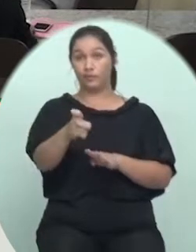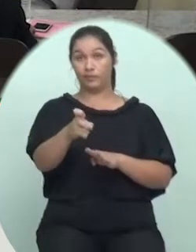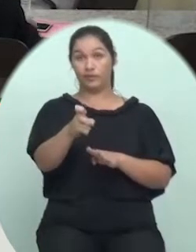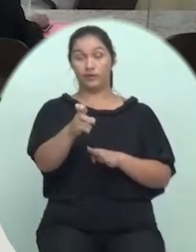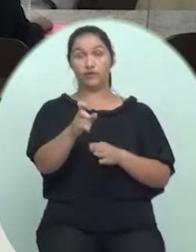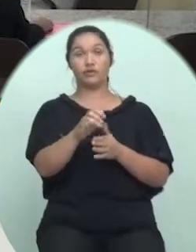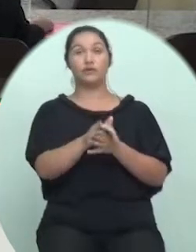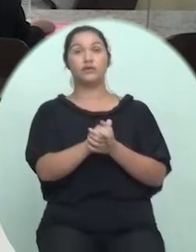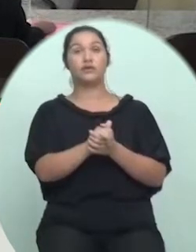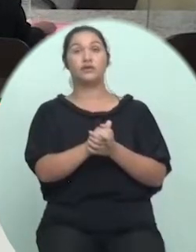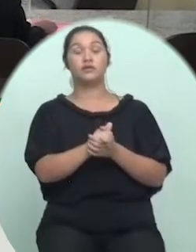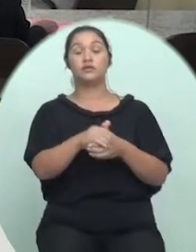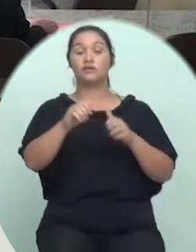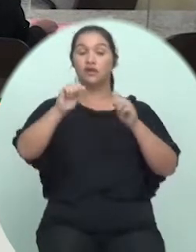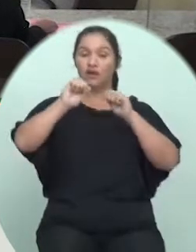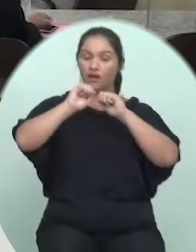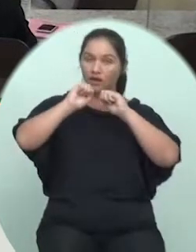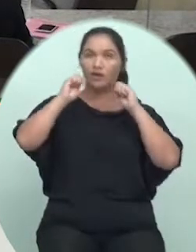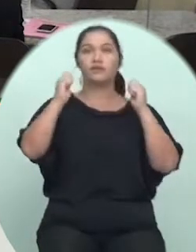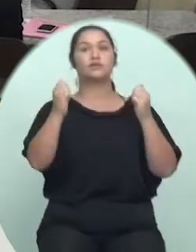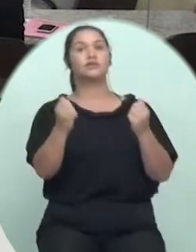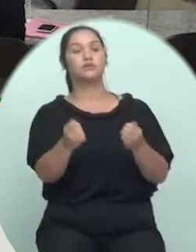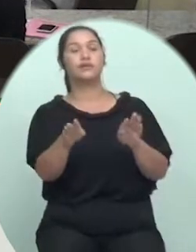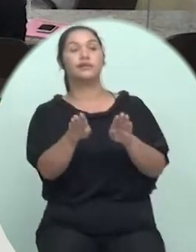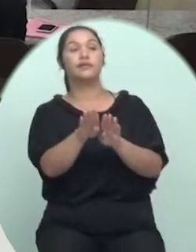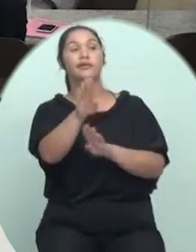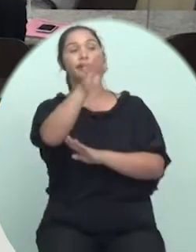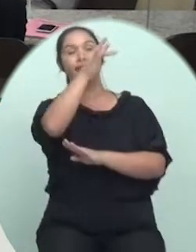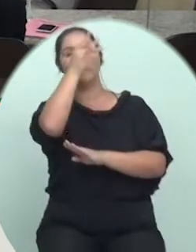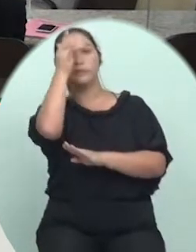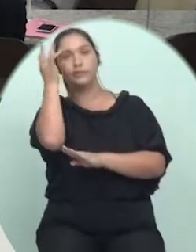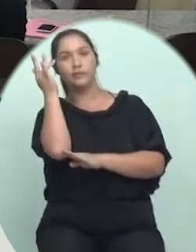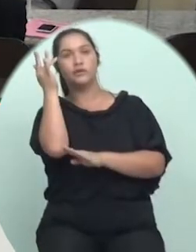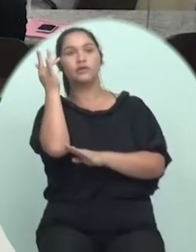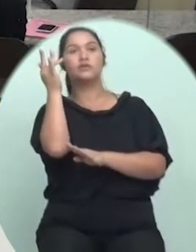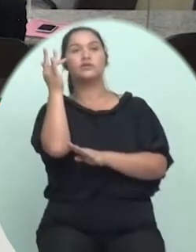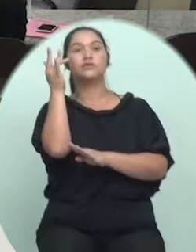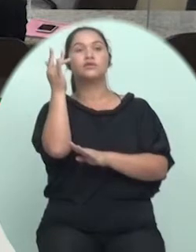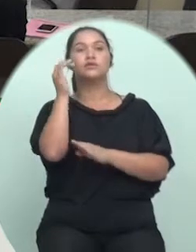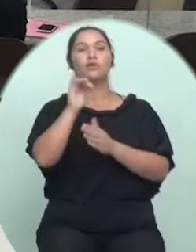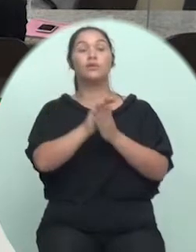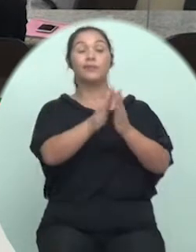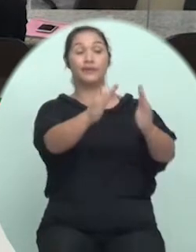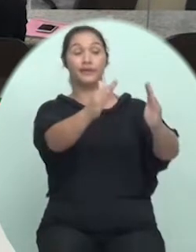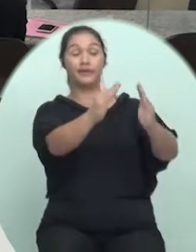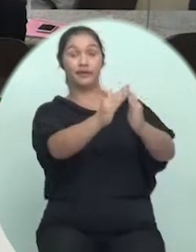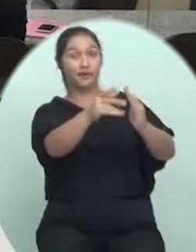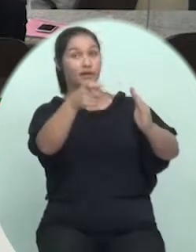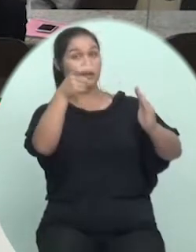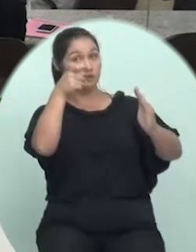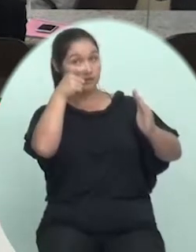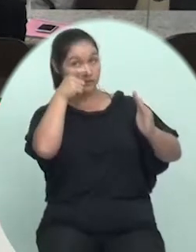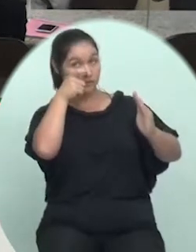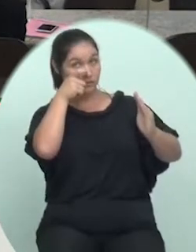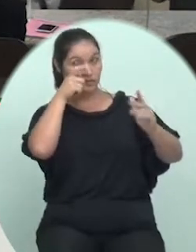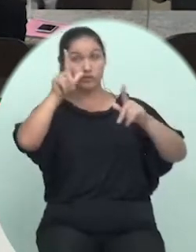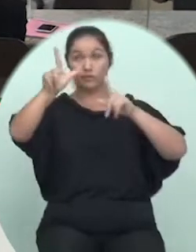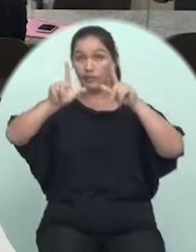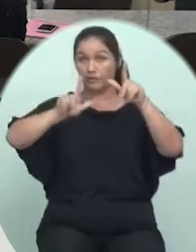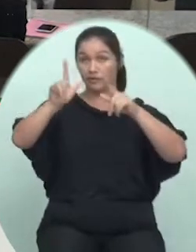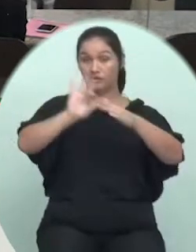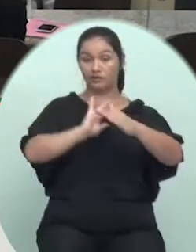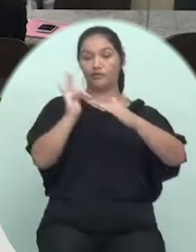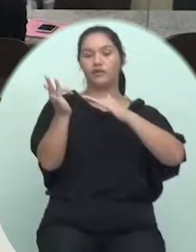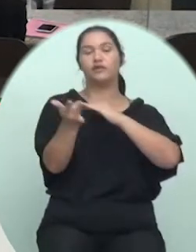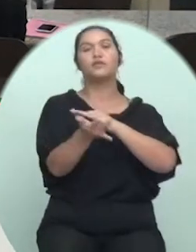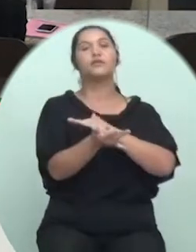deputado federal Hélio Costa, as pessoas que também nos acompanham pelas redes sociais, pela TV Cidadão, o meu